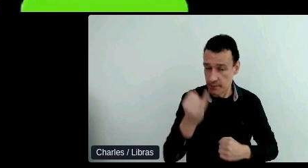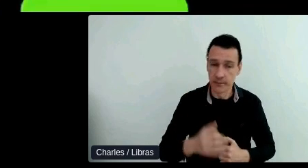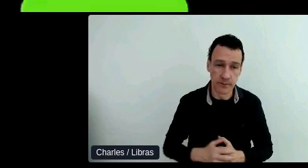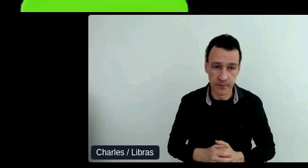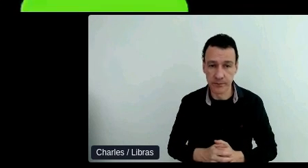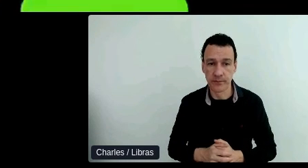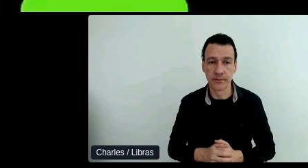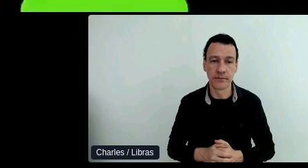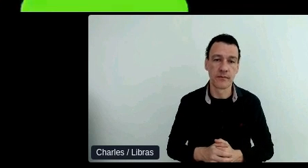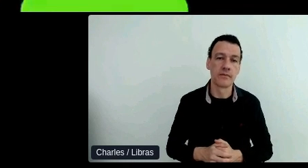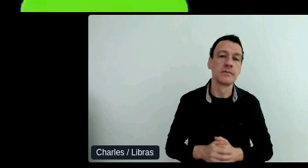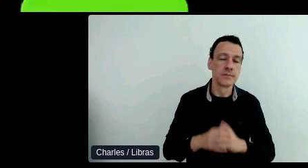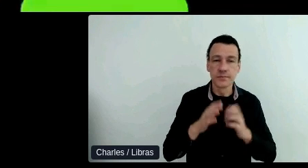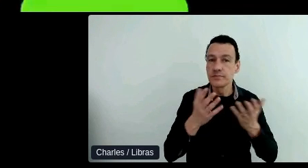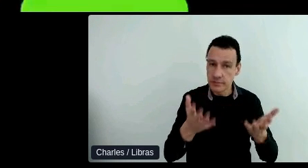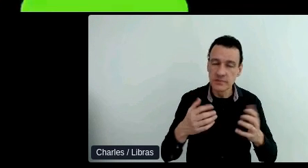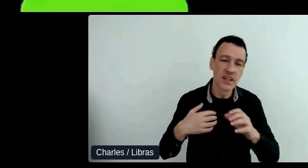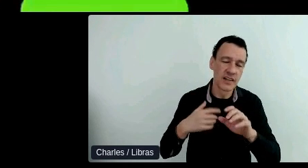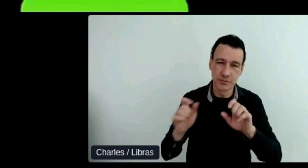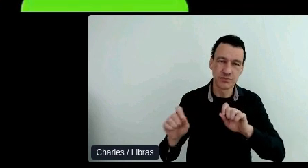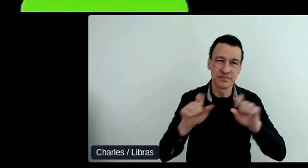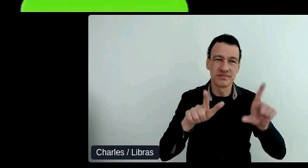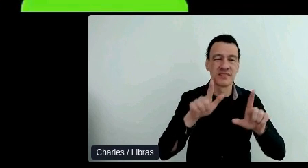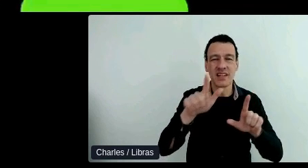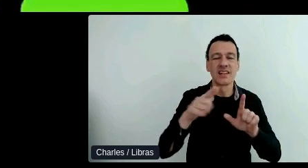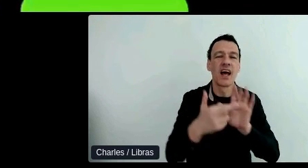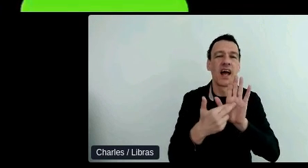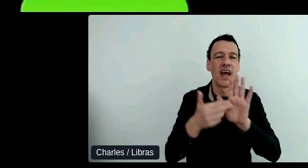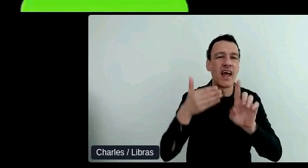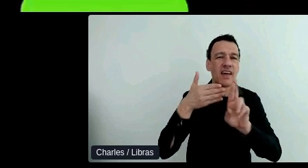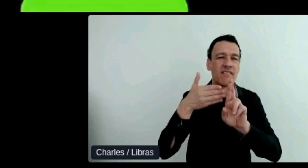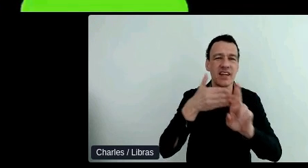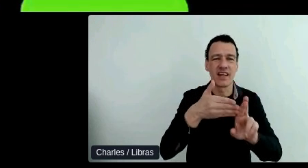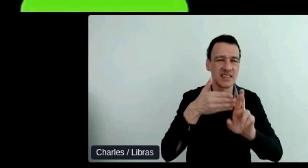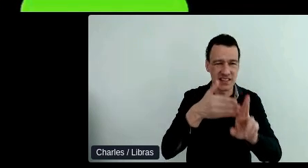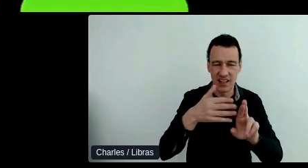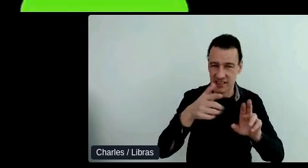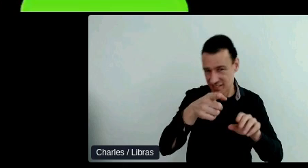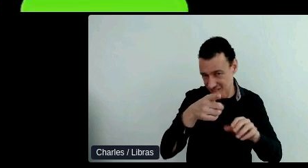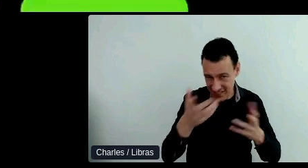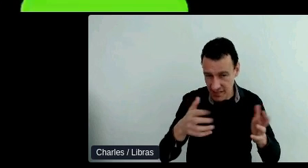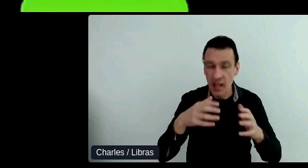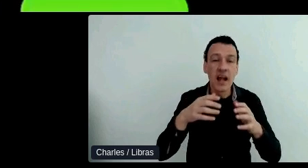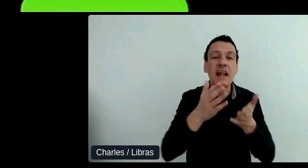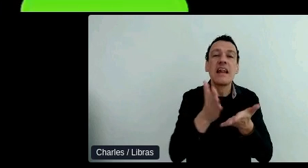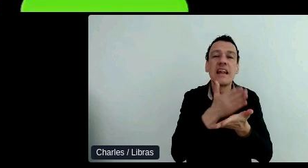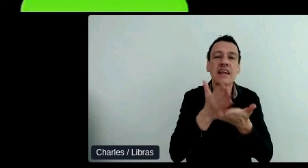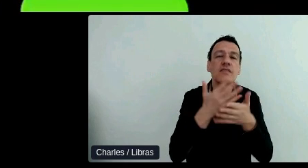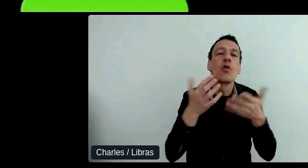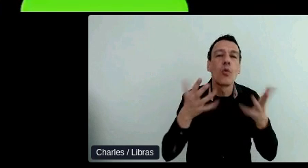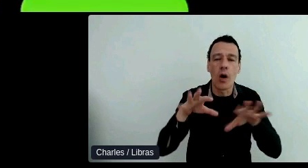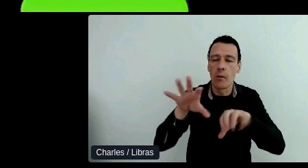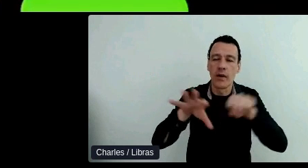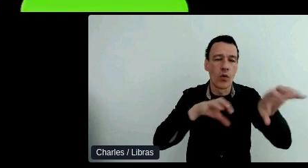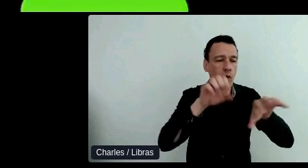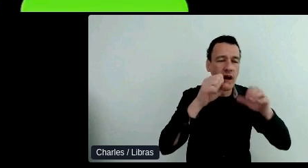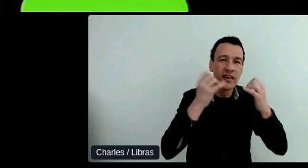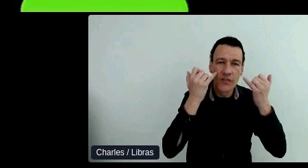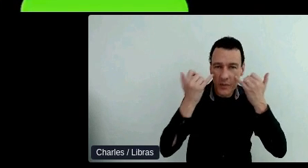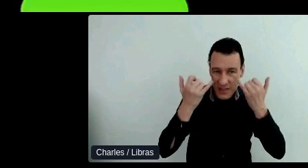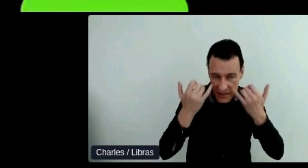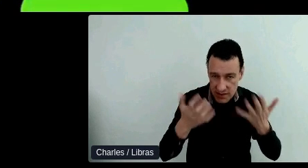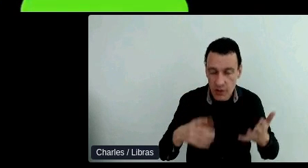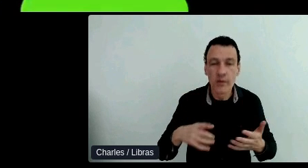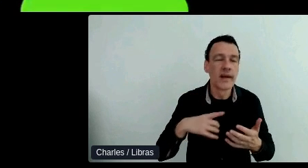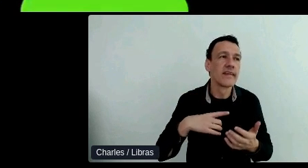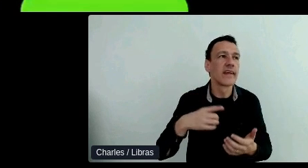Aqui tem algumas referências bibliográficas, caso vocês tenham interesse em saber de onde a gente tirou essas informações. Tem outros estudos de